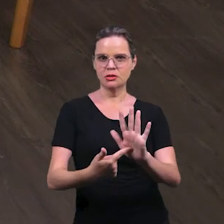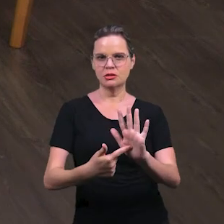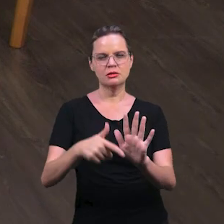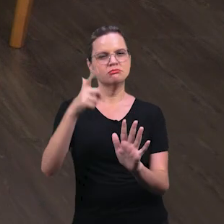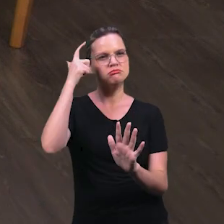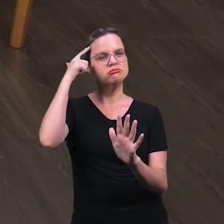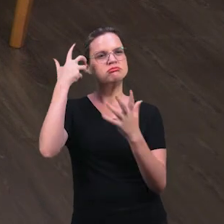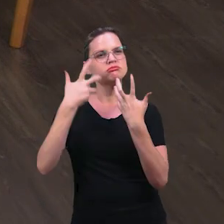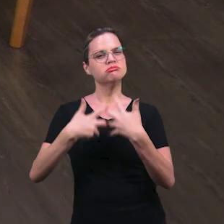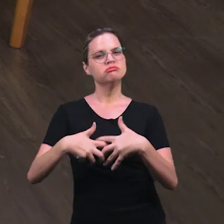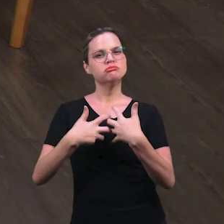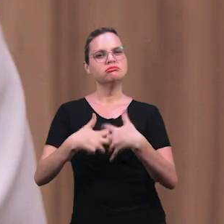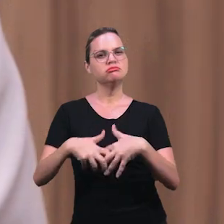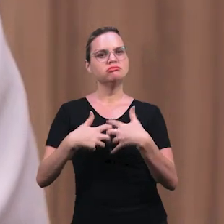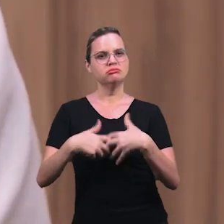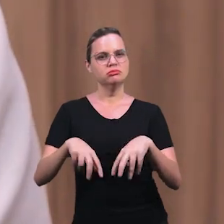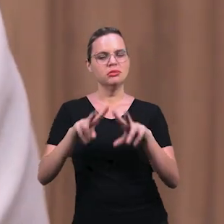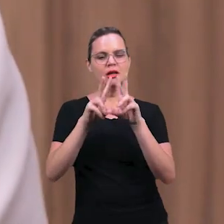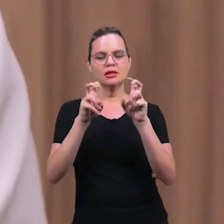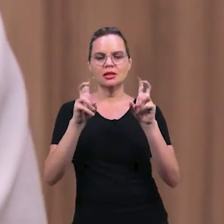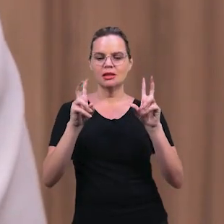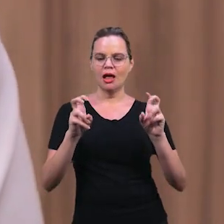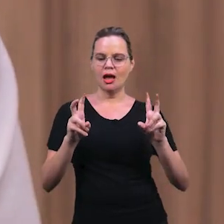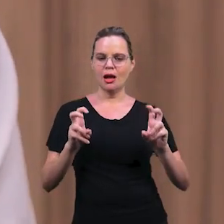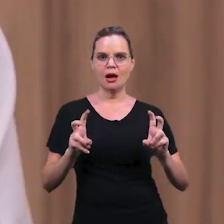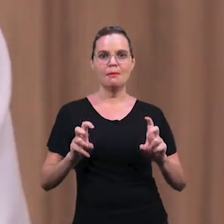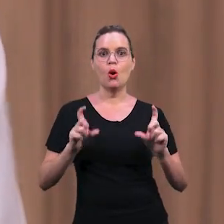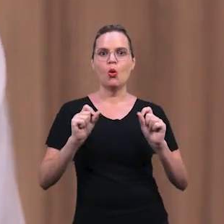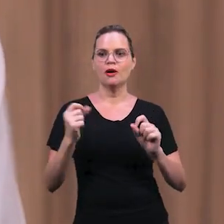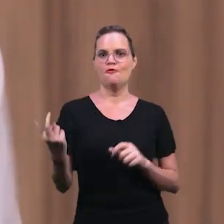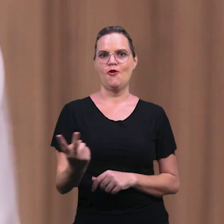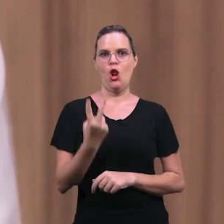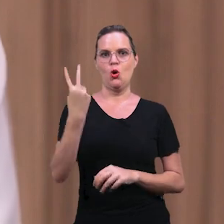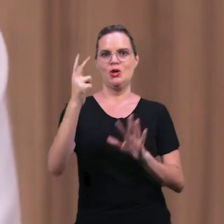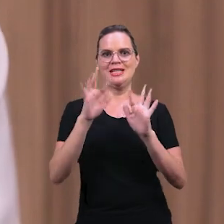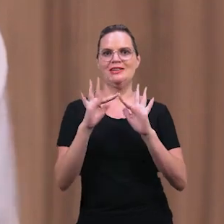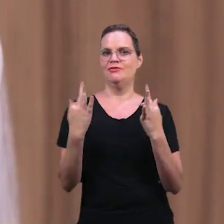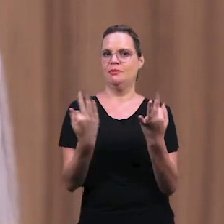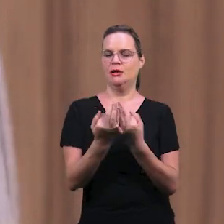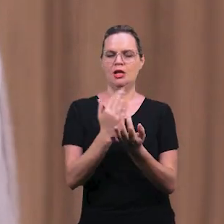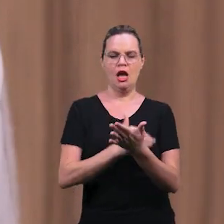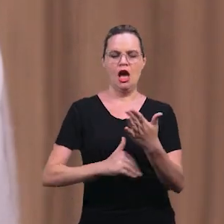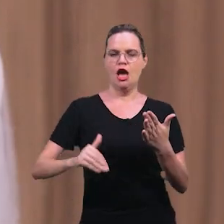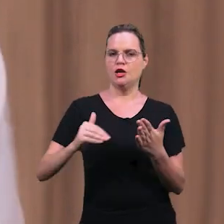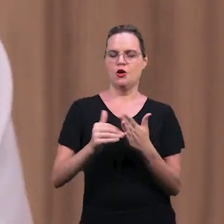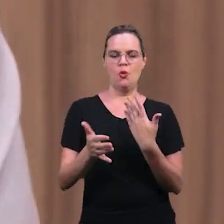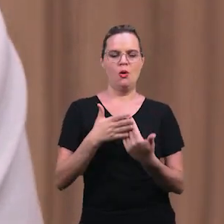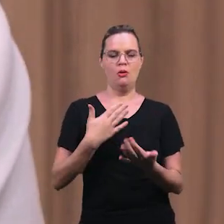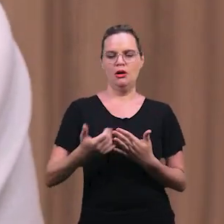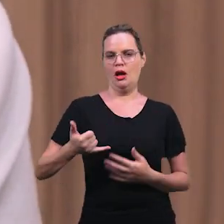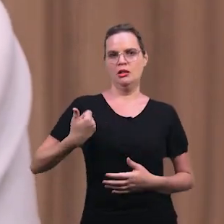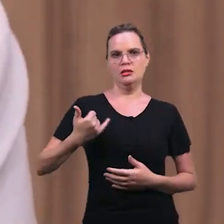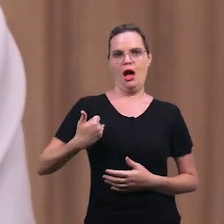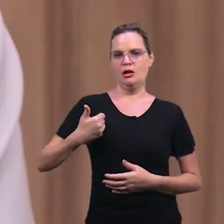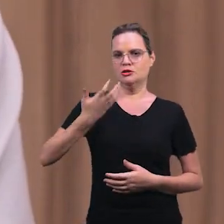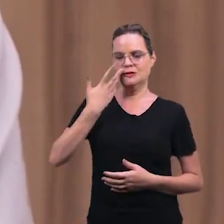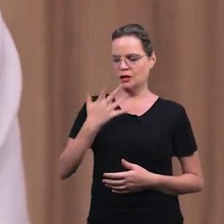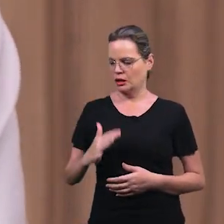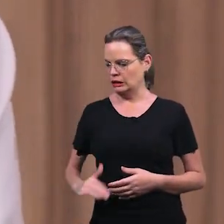nós pensamos em temas que valorizem a família em todas as idades.